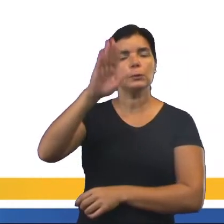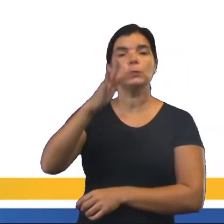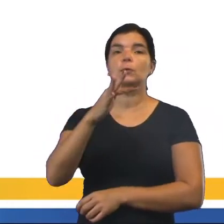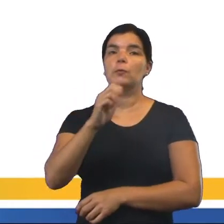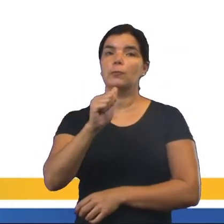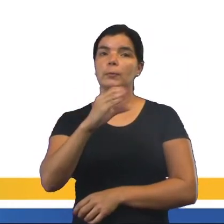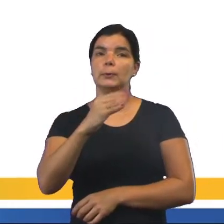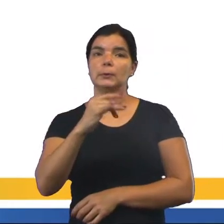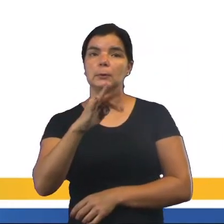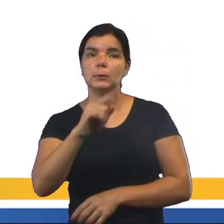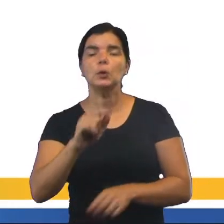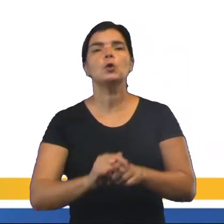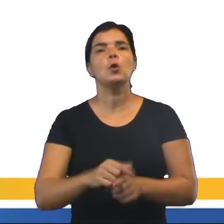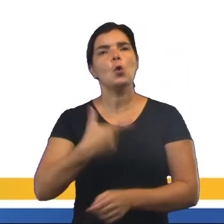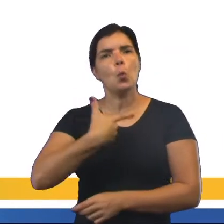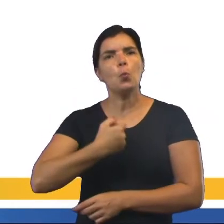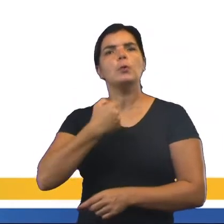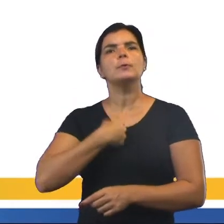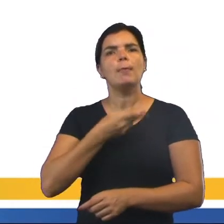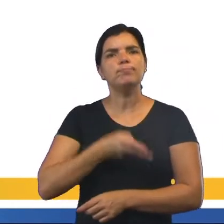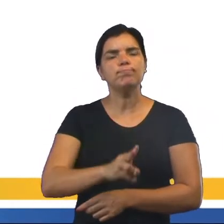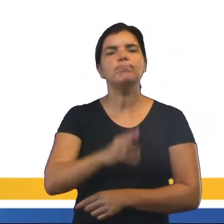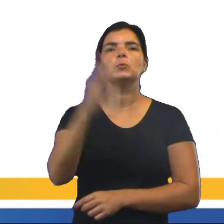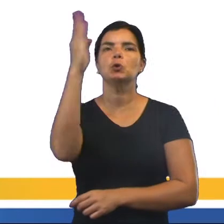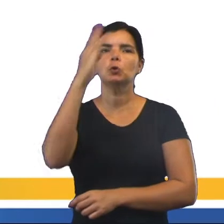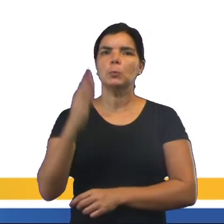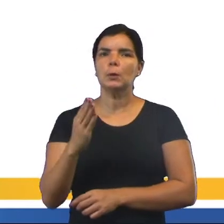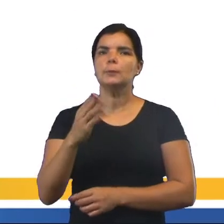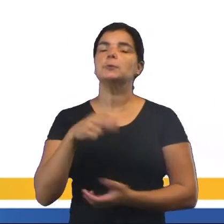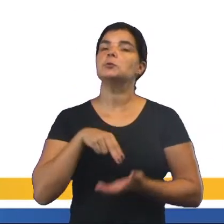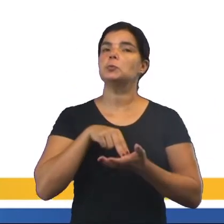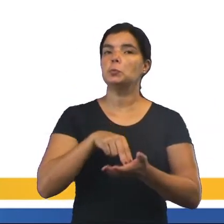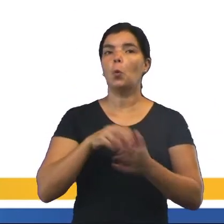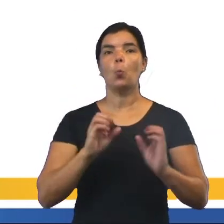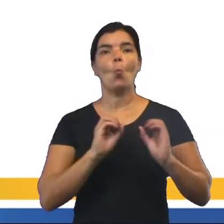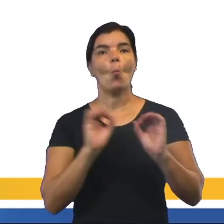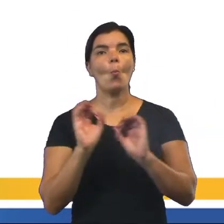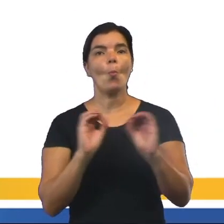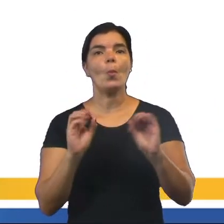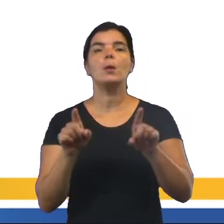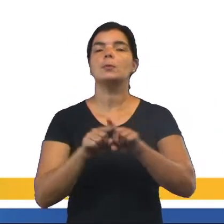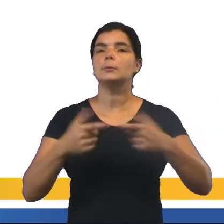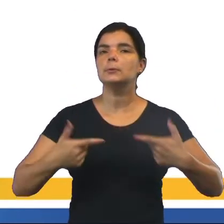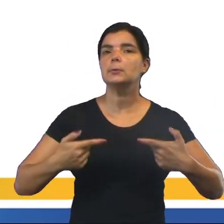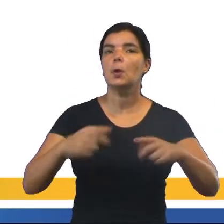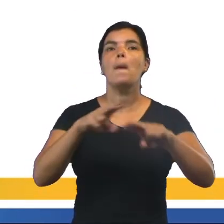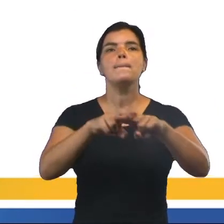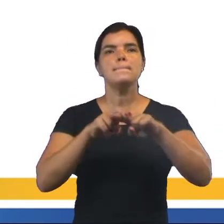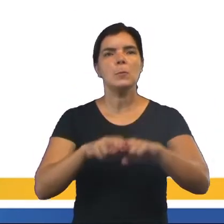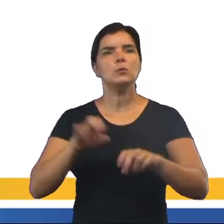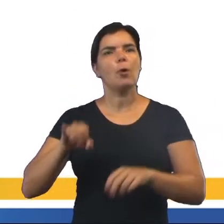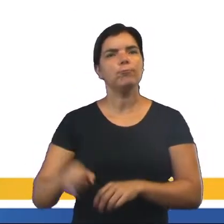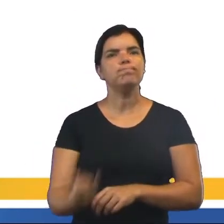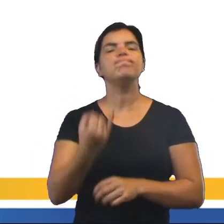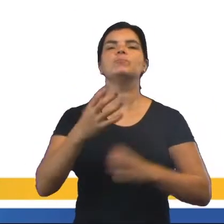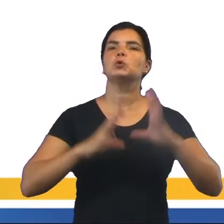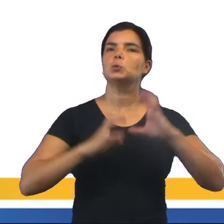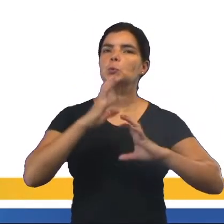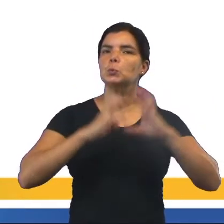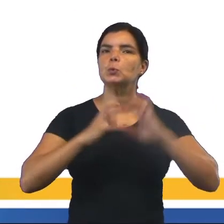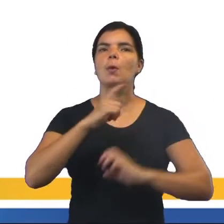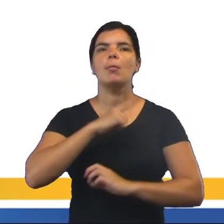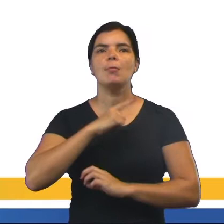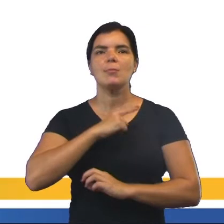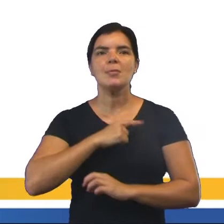o governo Vargas procurou manter o Brasil em posição de neutralidade durante a guerra. Com isso, seria possível tirar proveito do conflito para